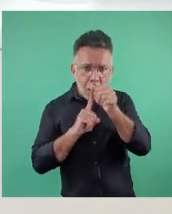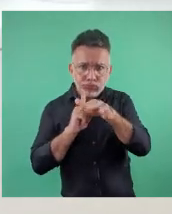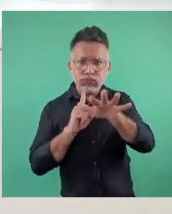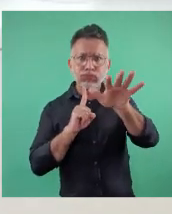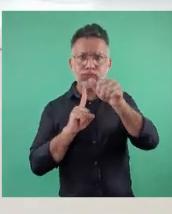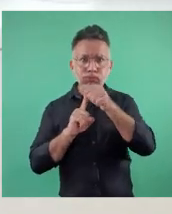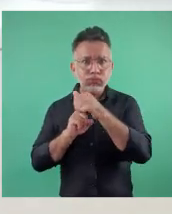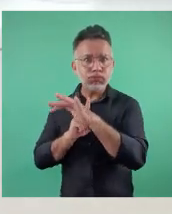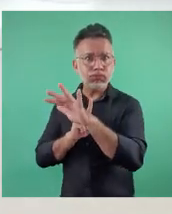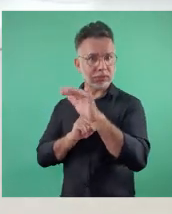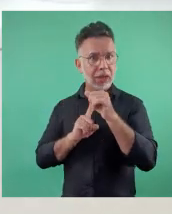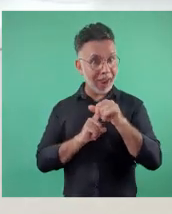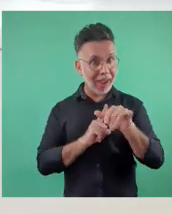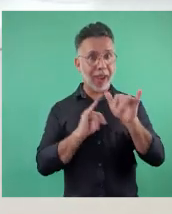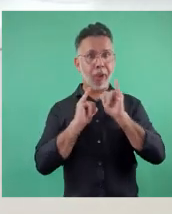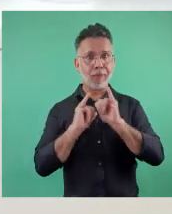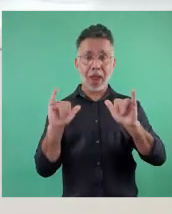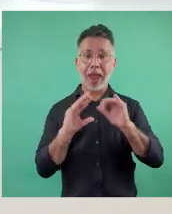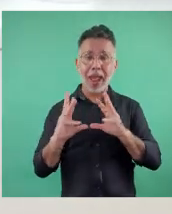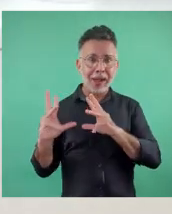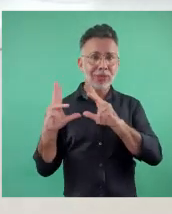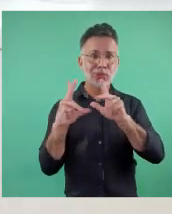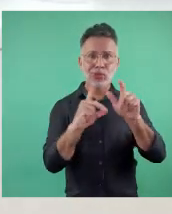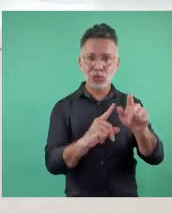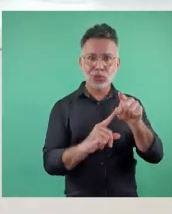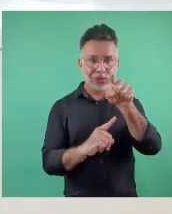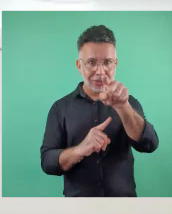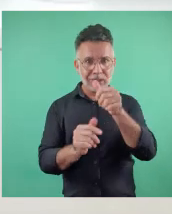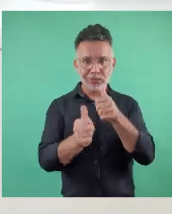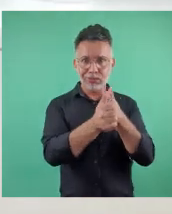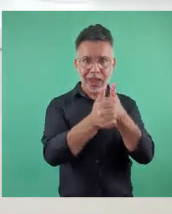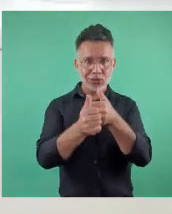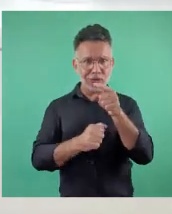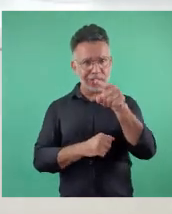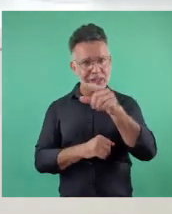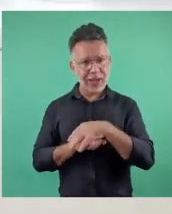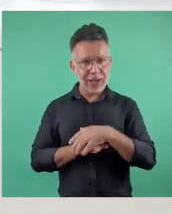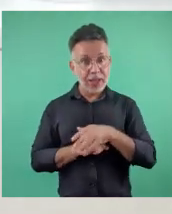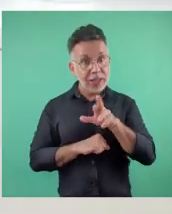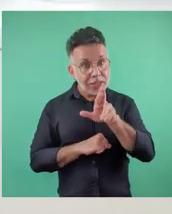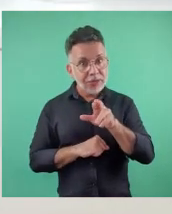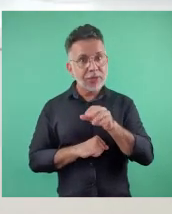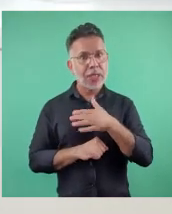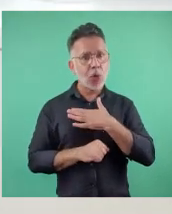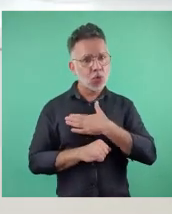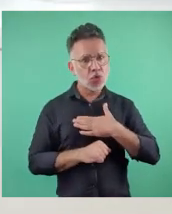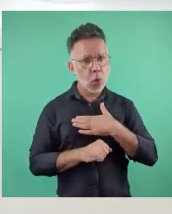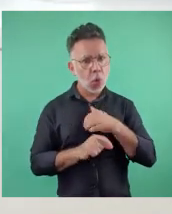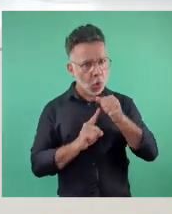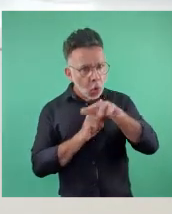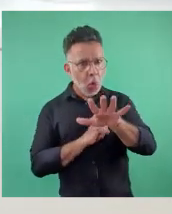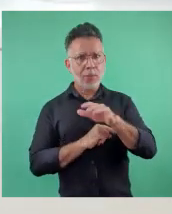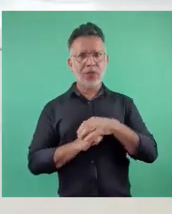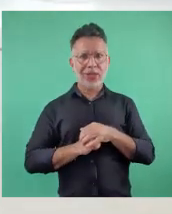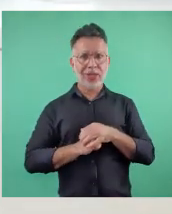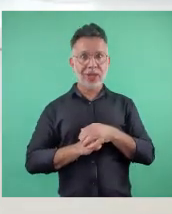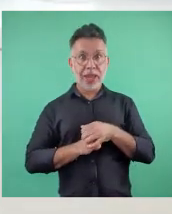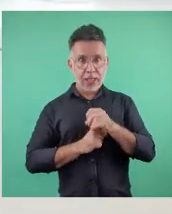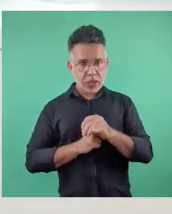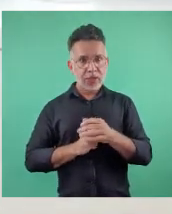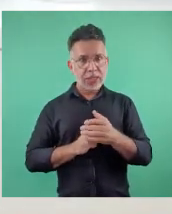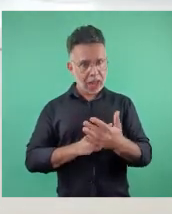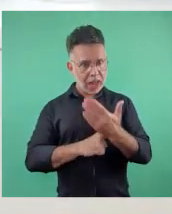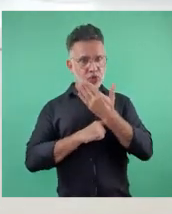essas informações a todos que o rodeiam. Se você gostou, compartilhe. Se você abraça essa